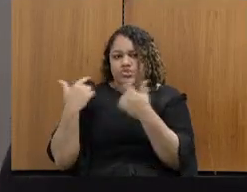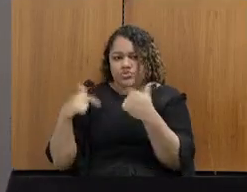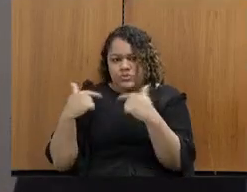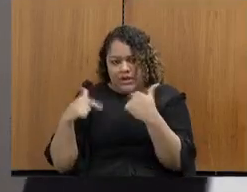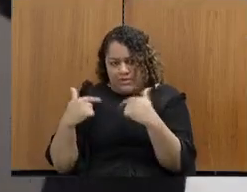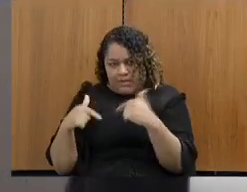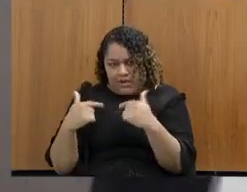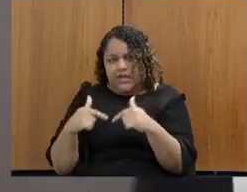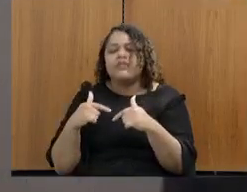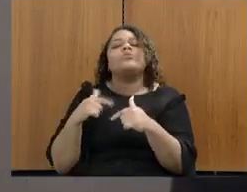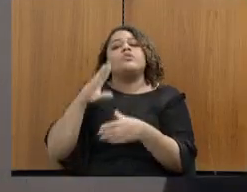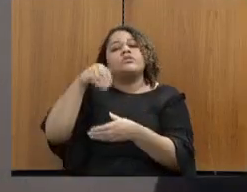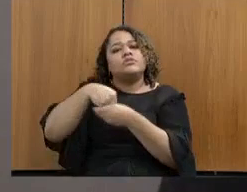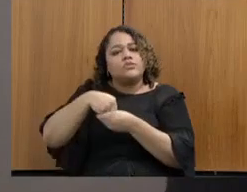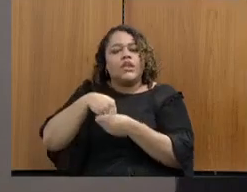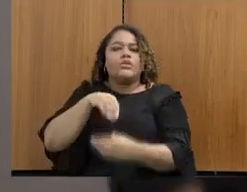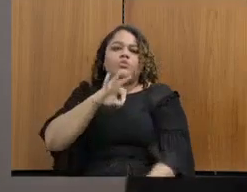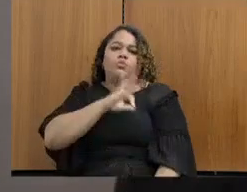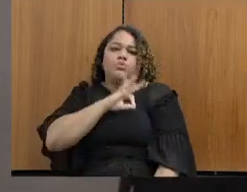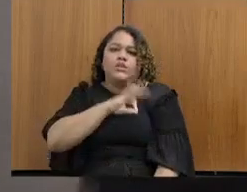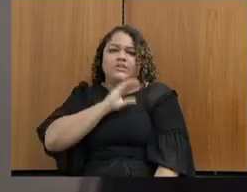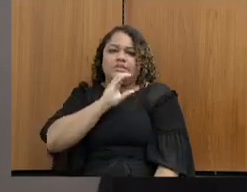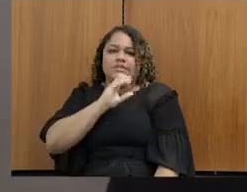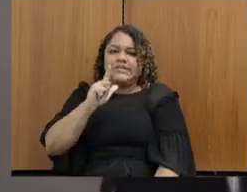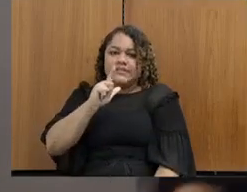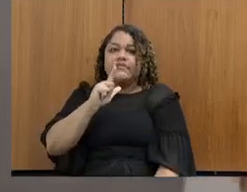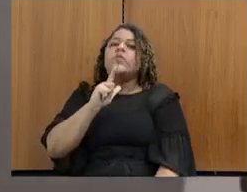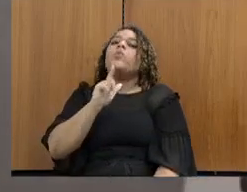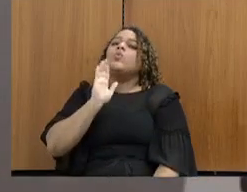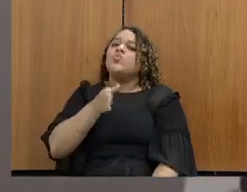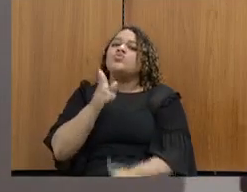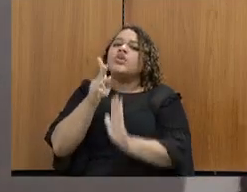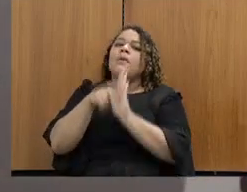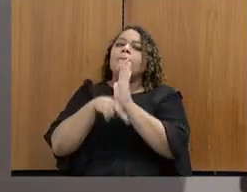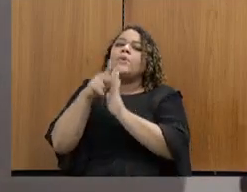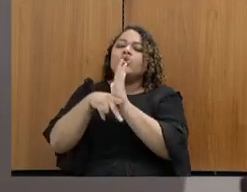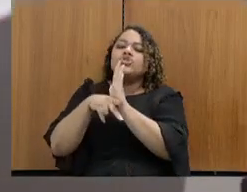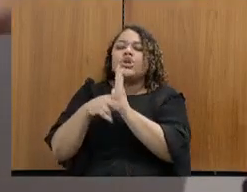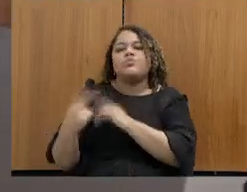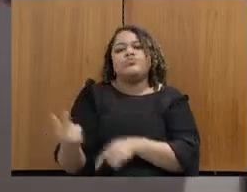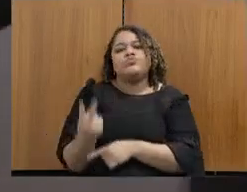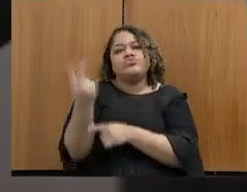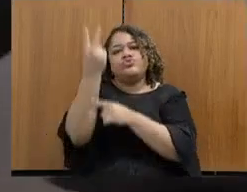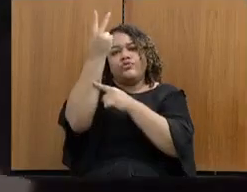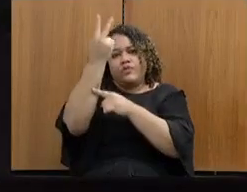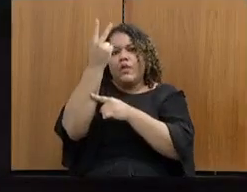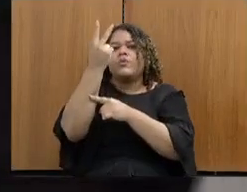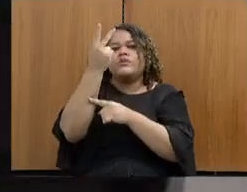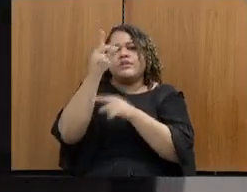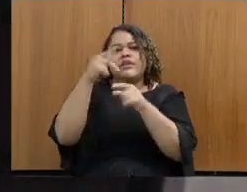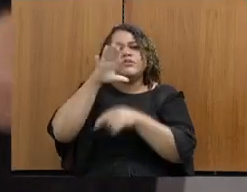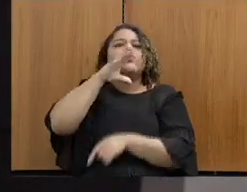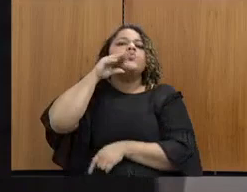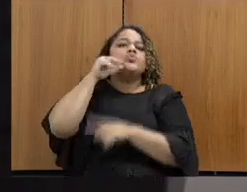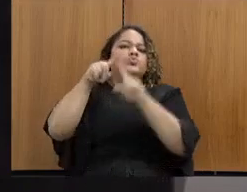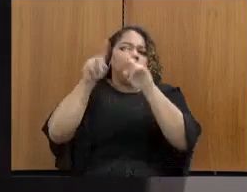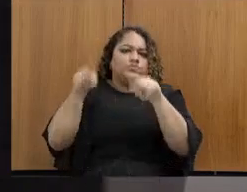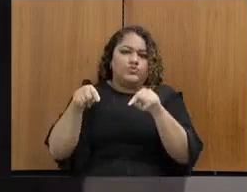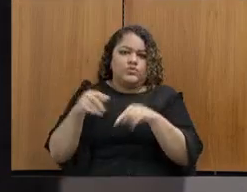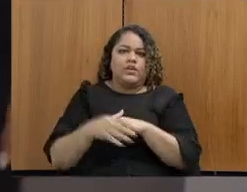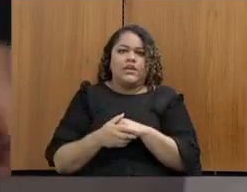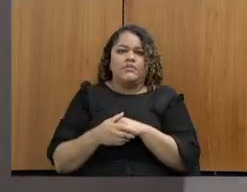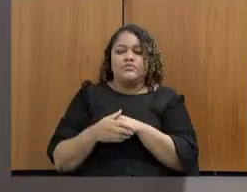da Polícia Civil um programa de valorização do Servidor é que ele vem sendo implementado em ondas